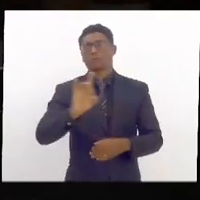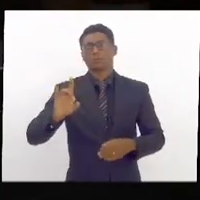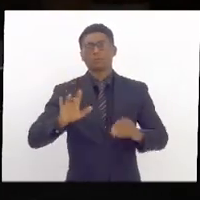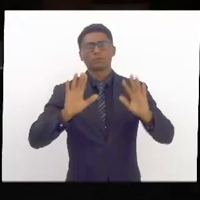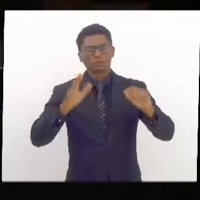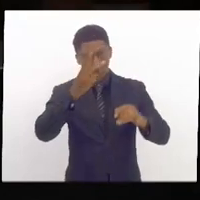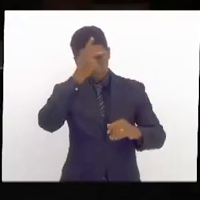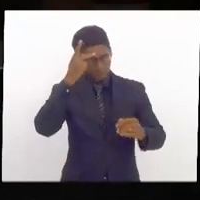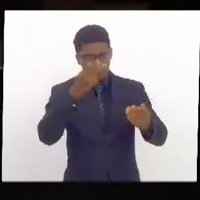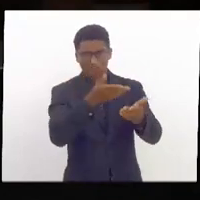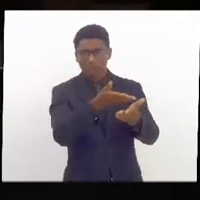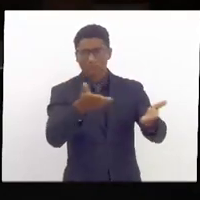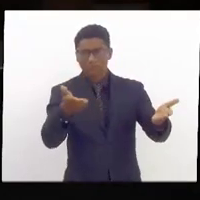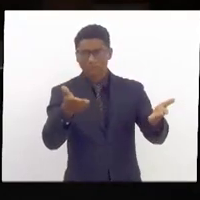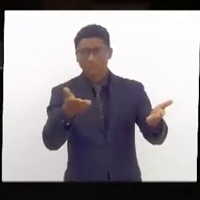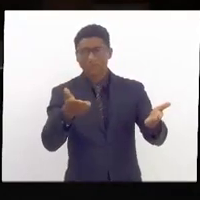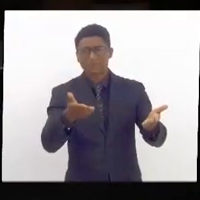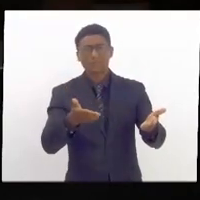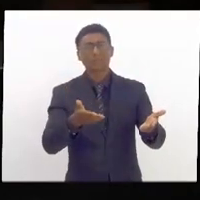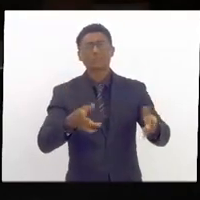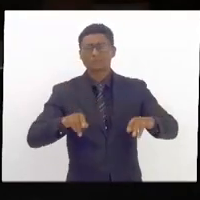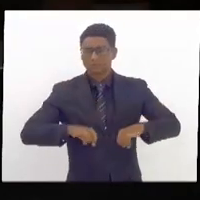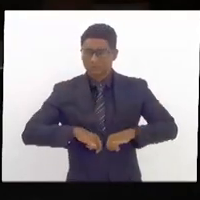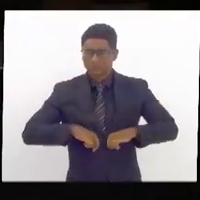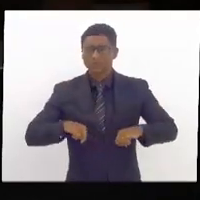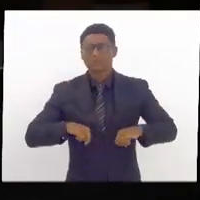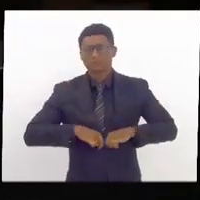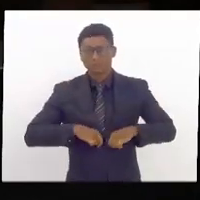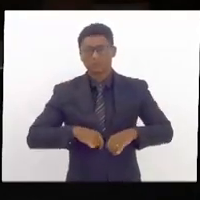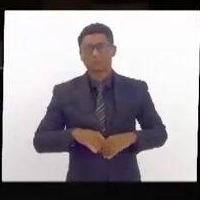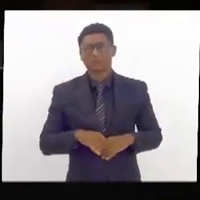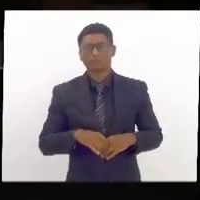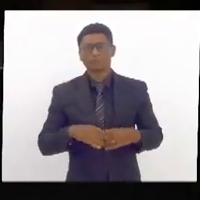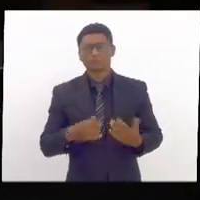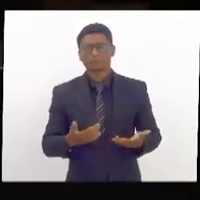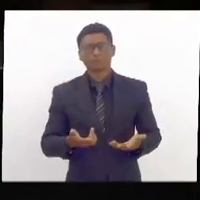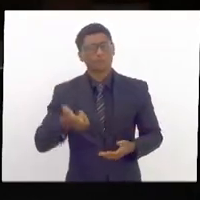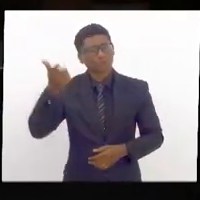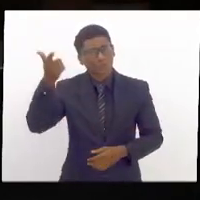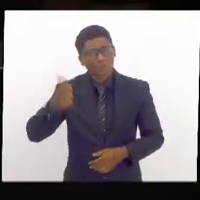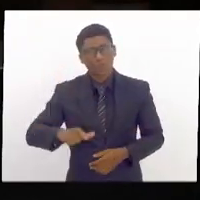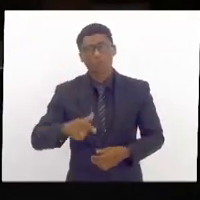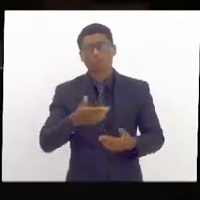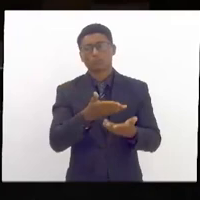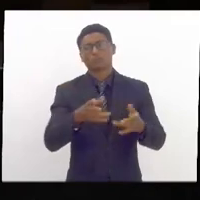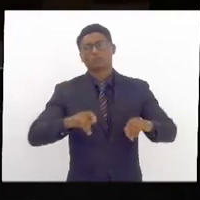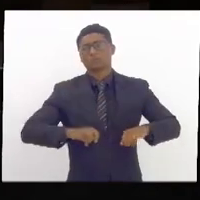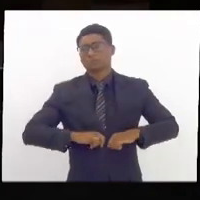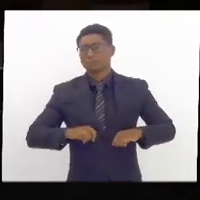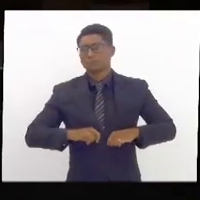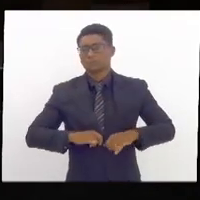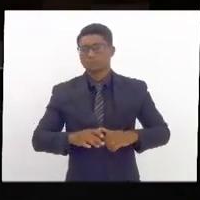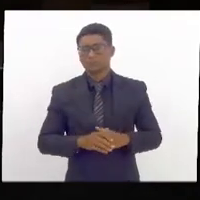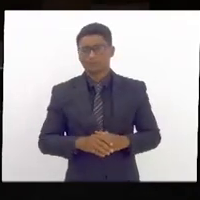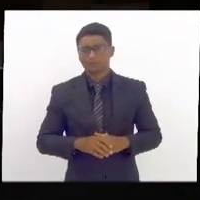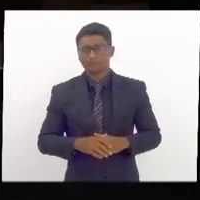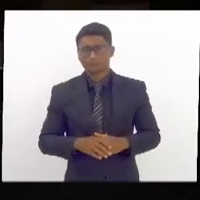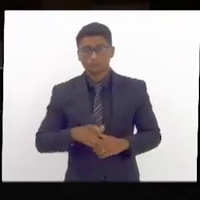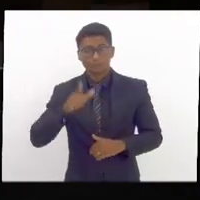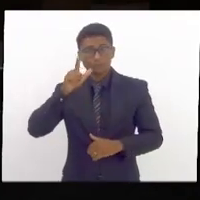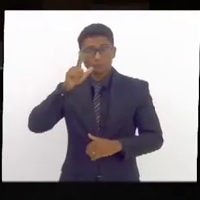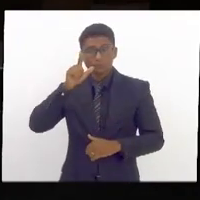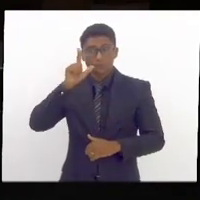passageiro do sistema ferroviário estar sendo massacrado. Voltou o massacre. Para ter uma noção exata,